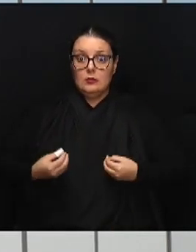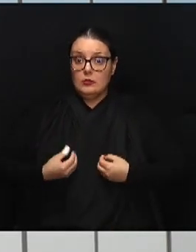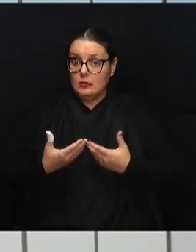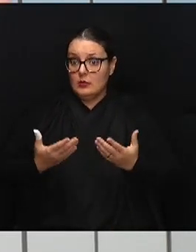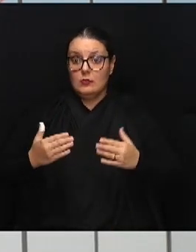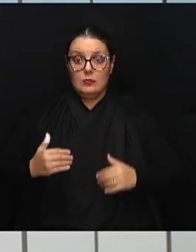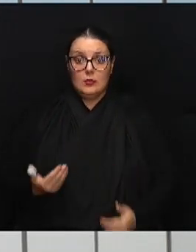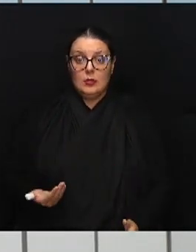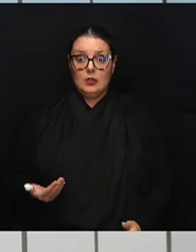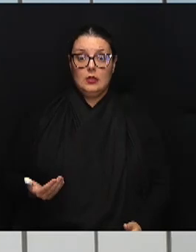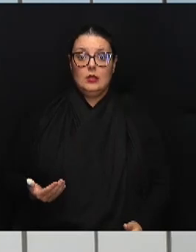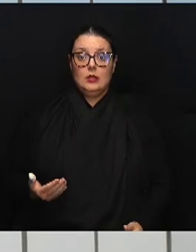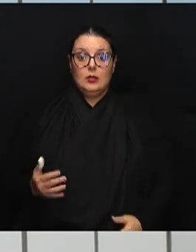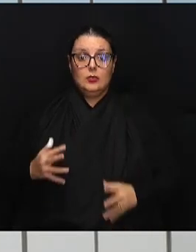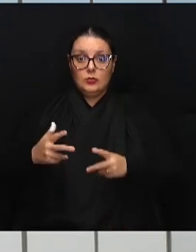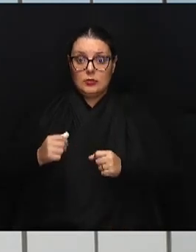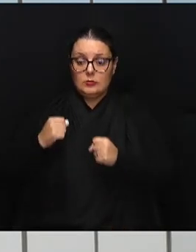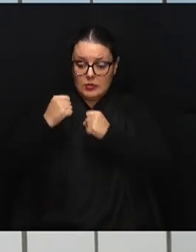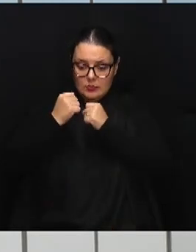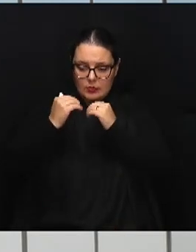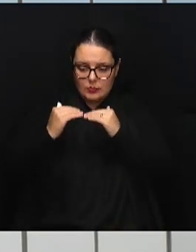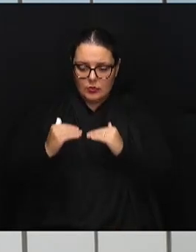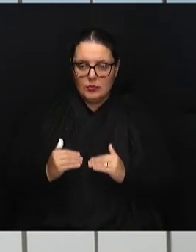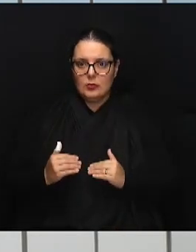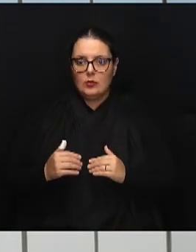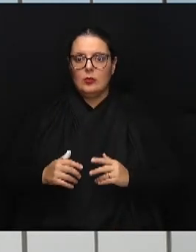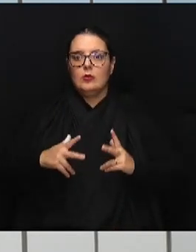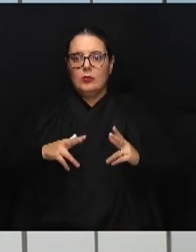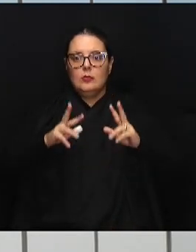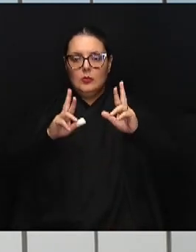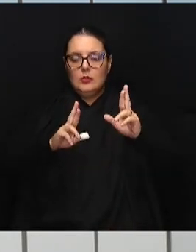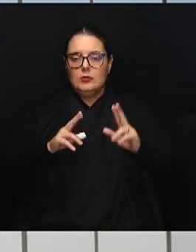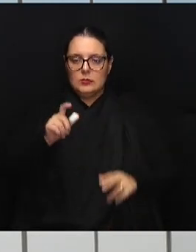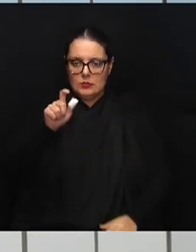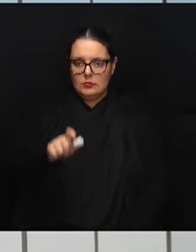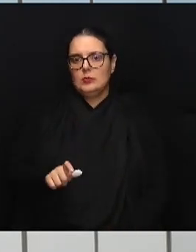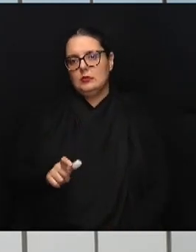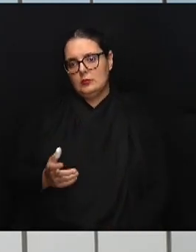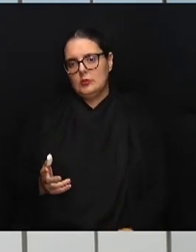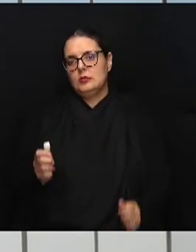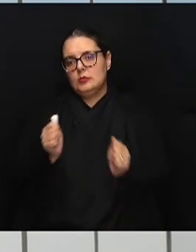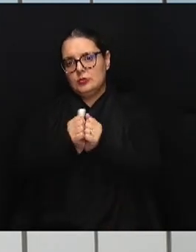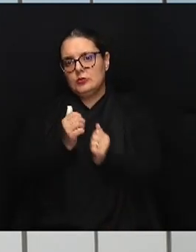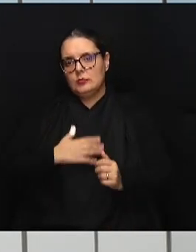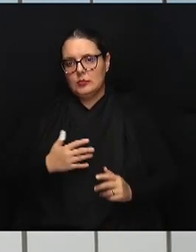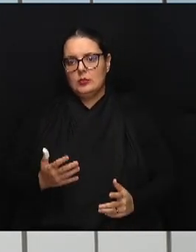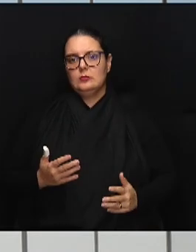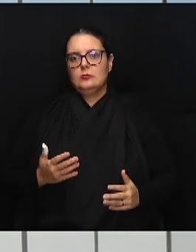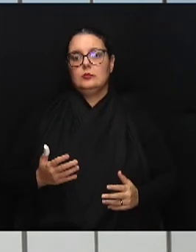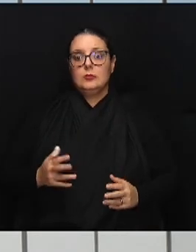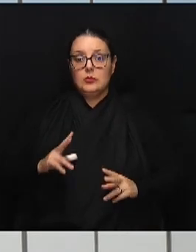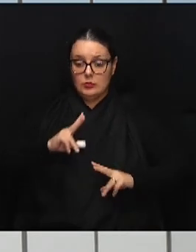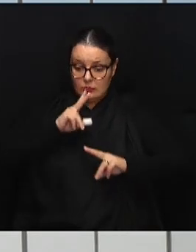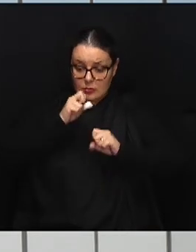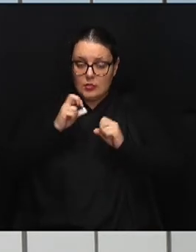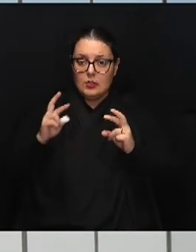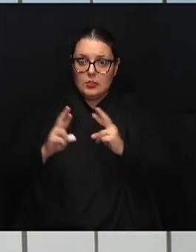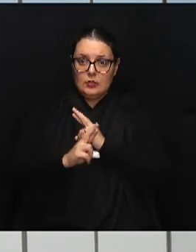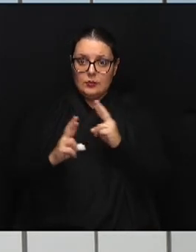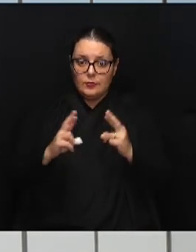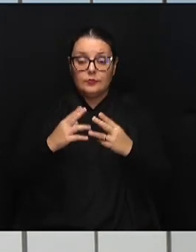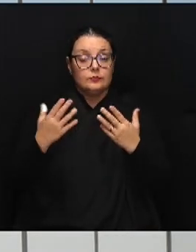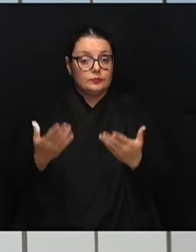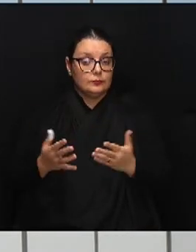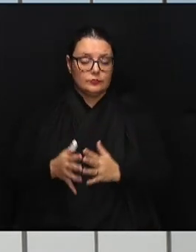vou baixar minhas defesas, assim como eu espero do outro lado a mesma coisa. Isso fortalece as relações, né? E